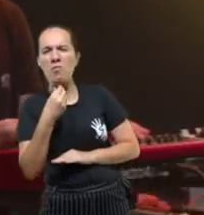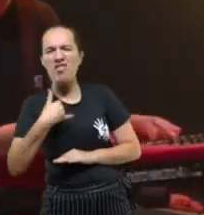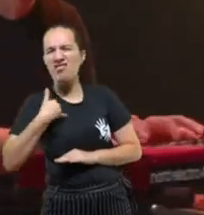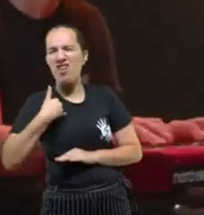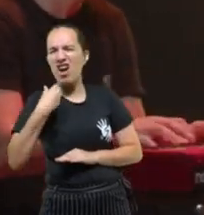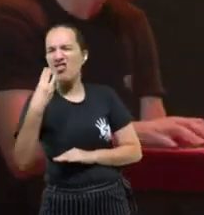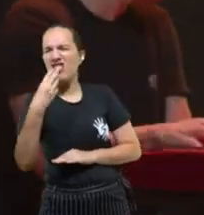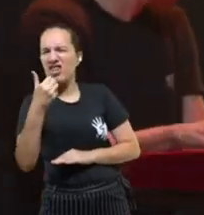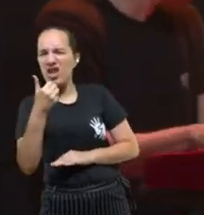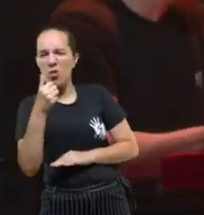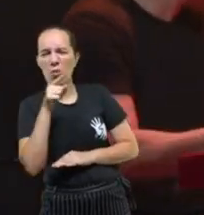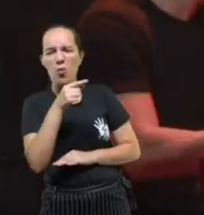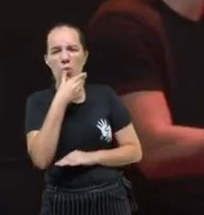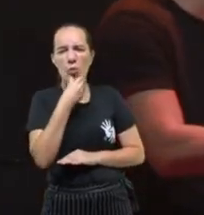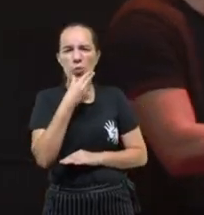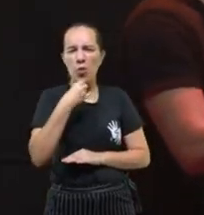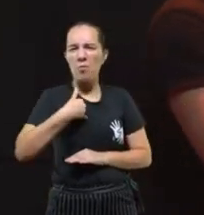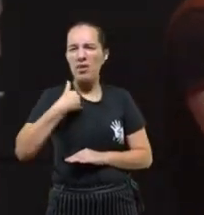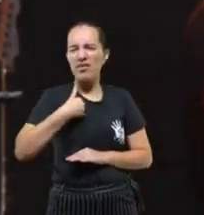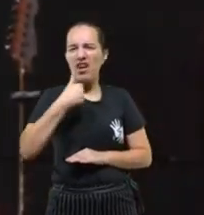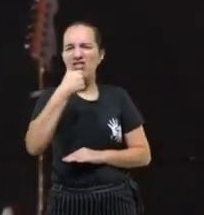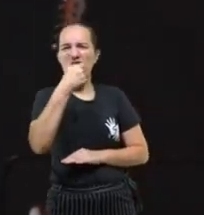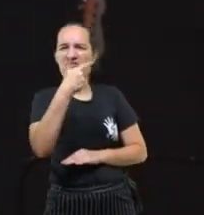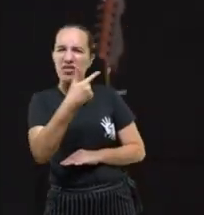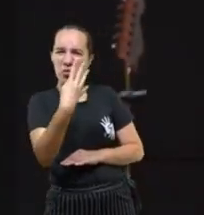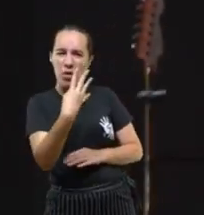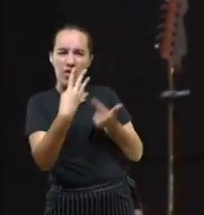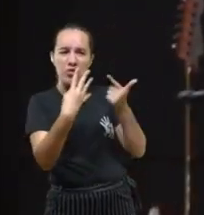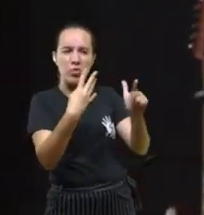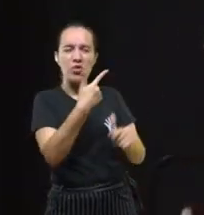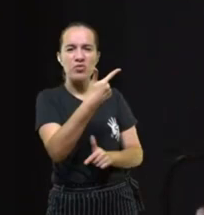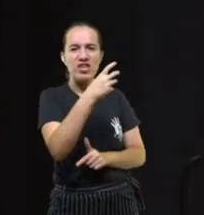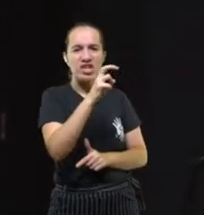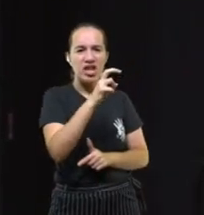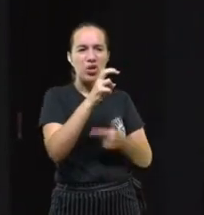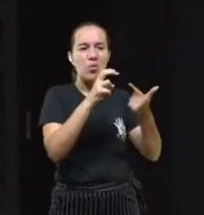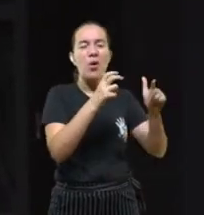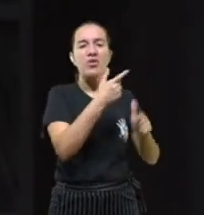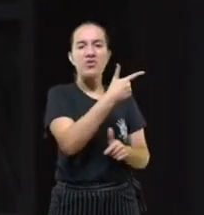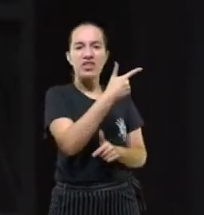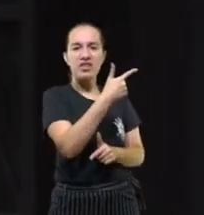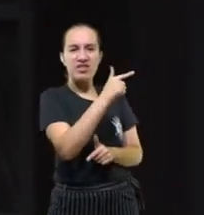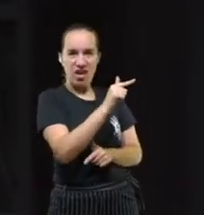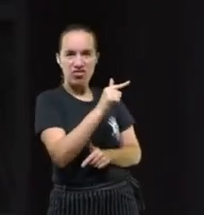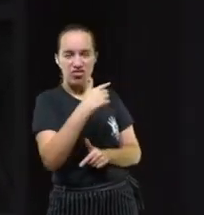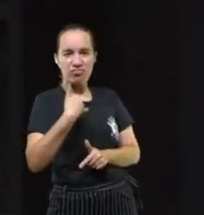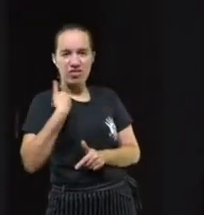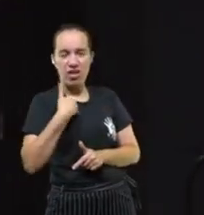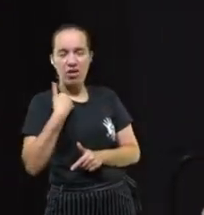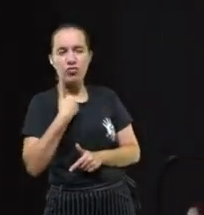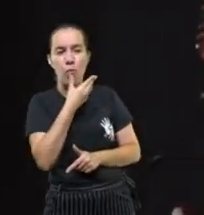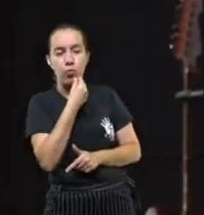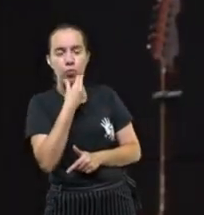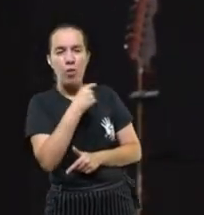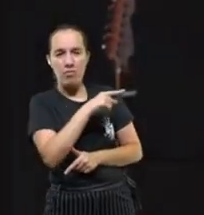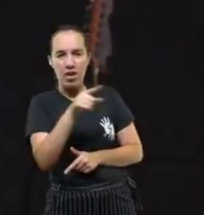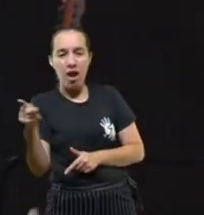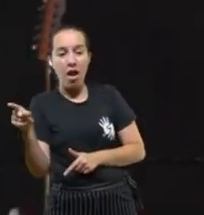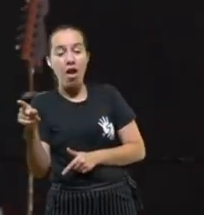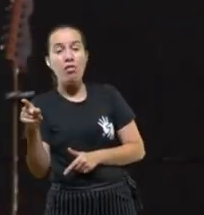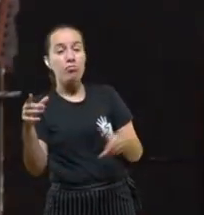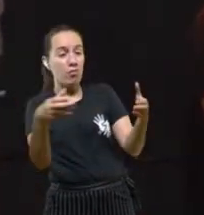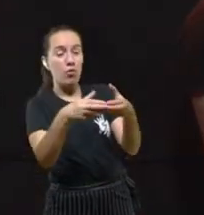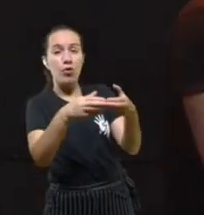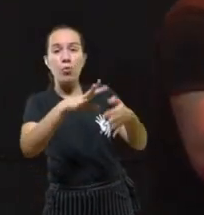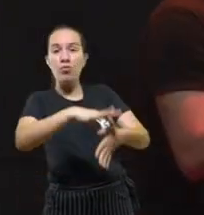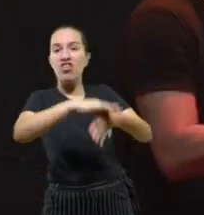outros são 24, 25 e 27. E esses vão ser os líderes da igreja. E